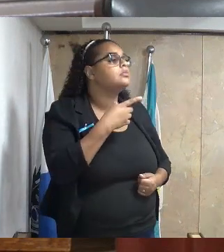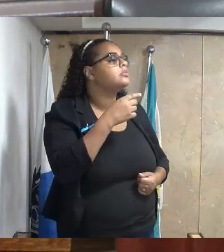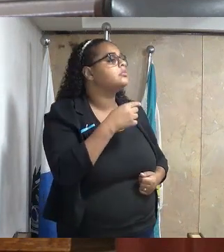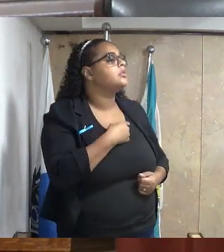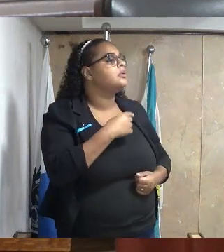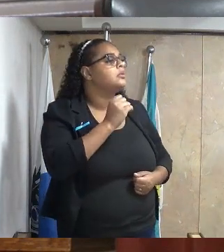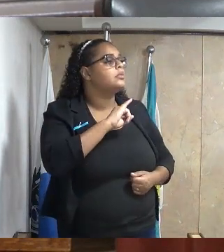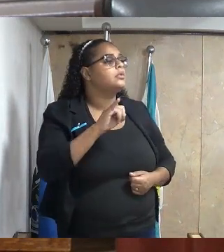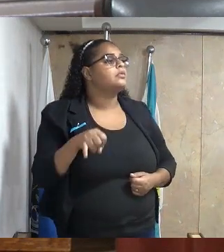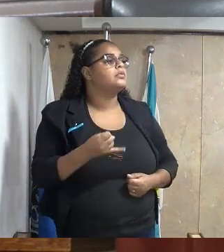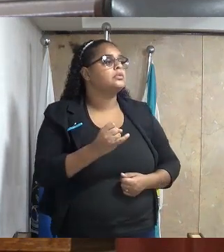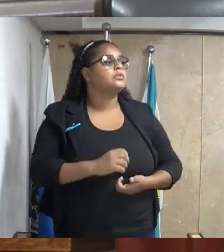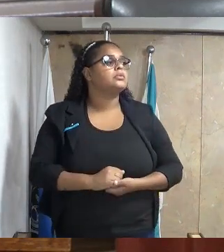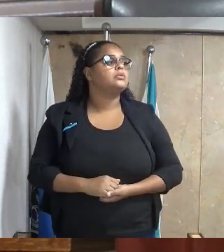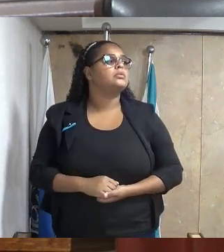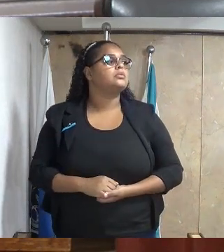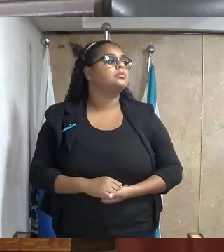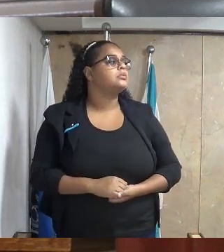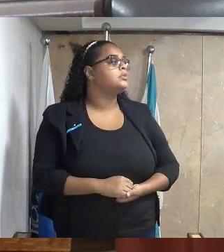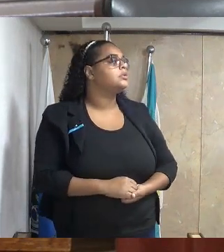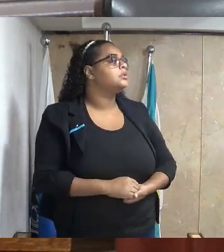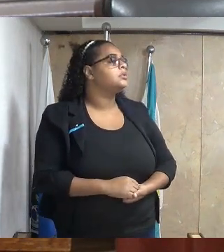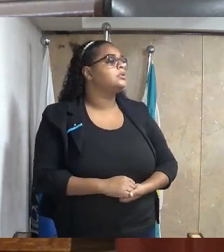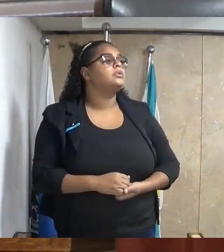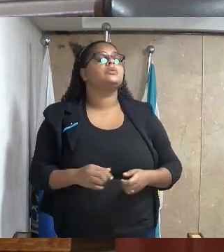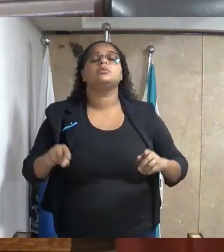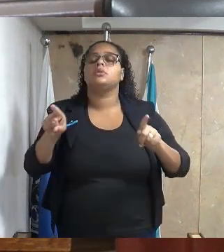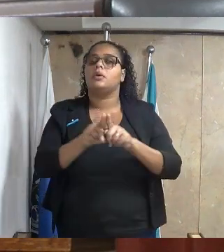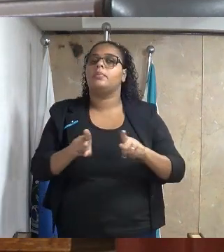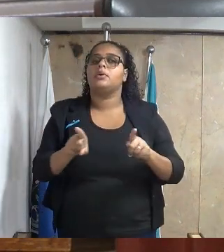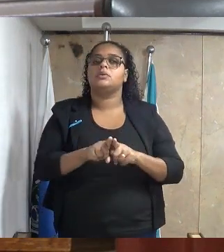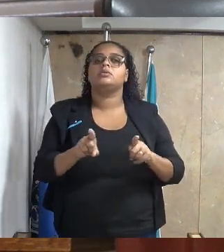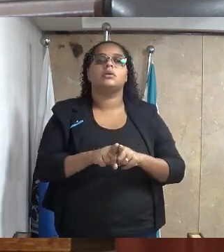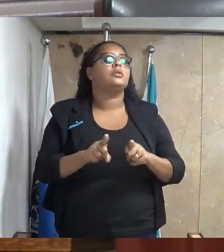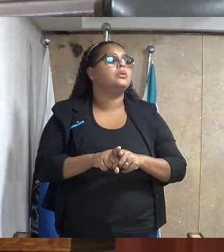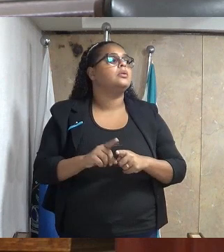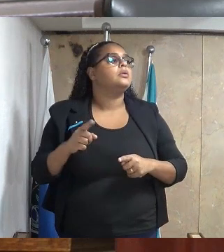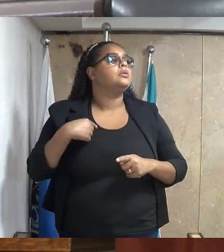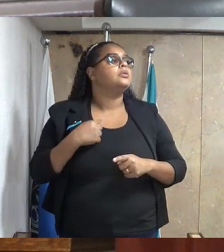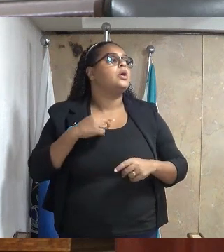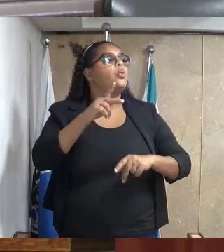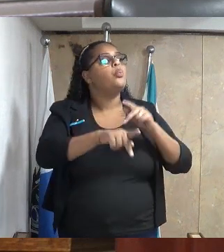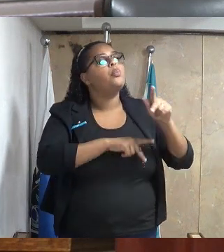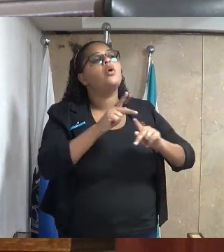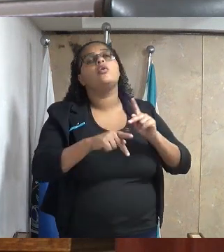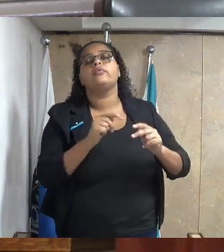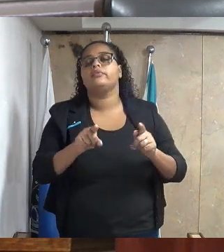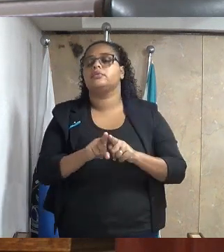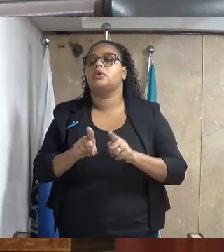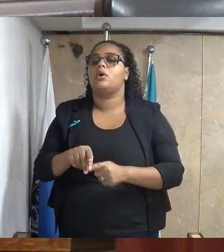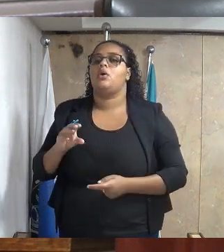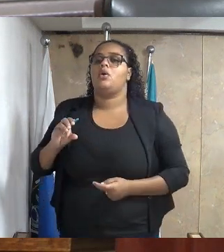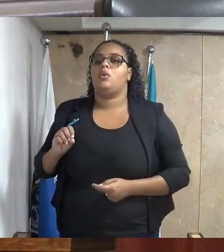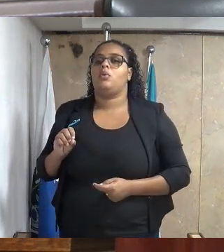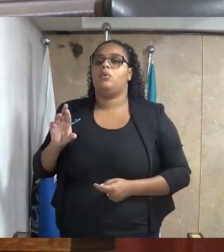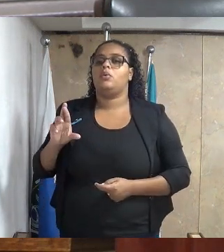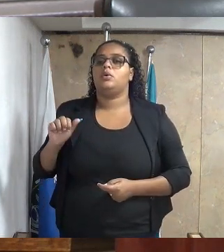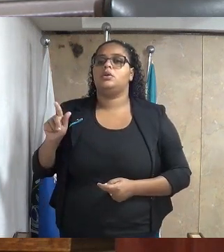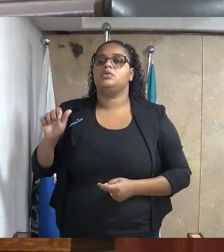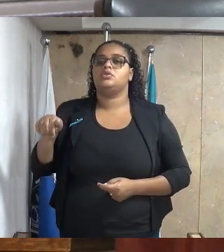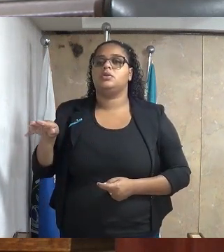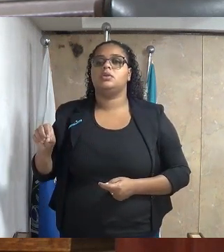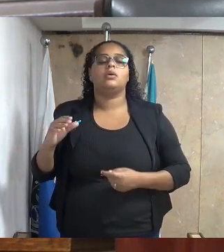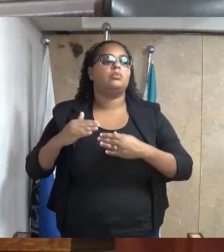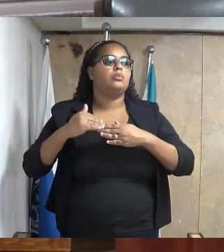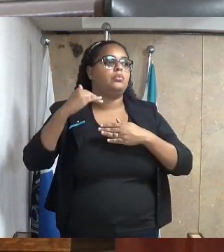aqui a fala de Vossa Excelência, também o Ministério dos Povos Originários, que nós teremos no próximo